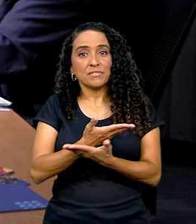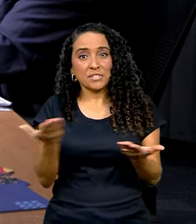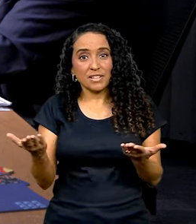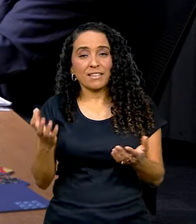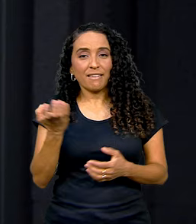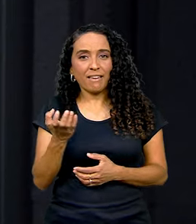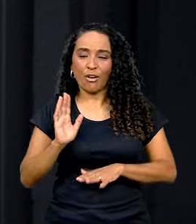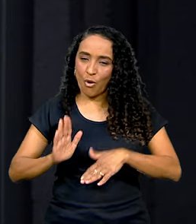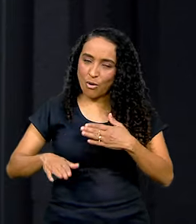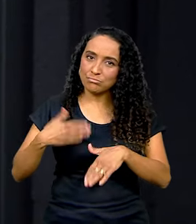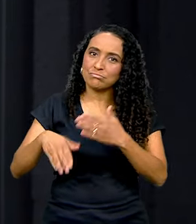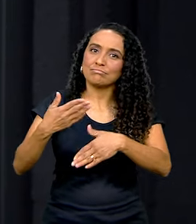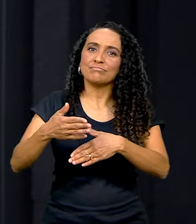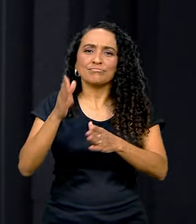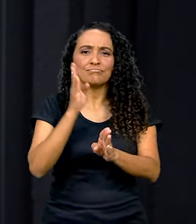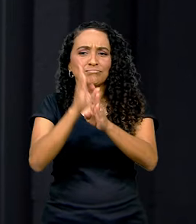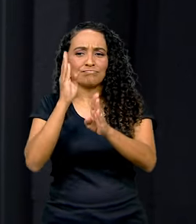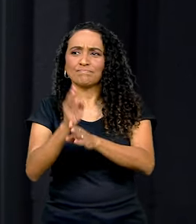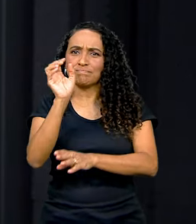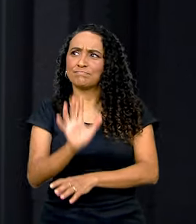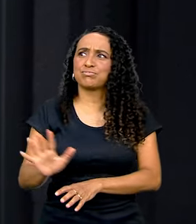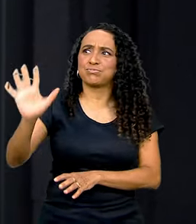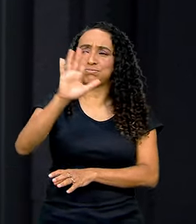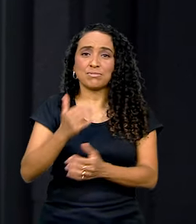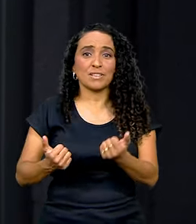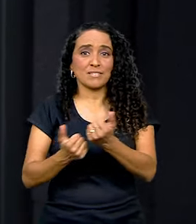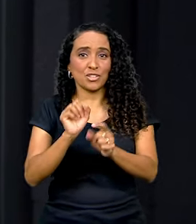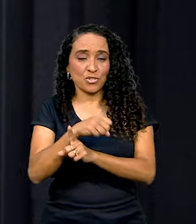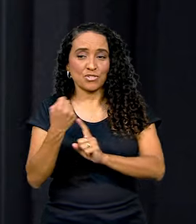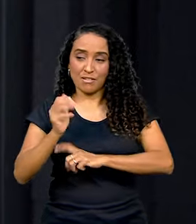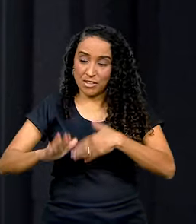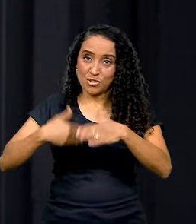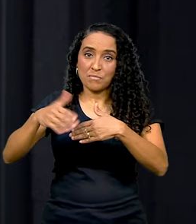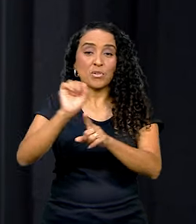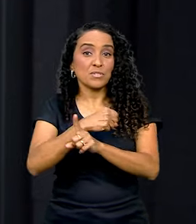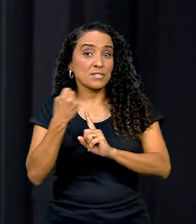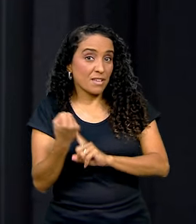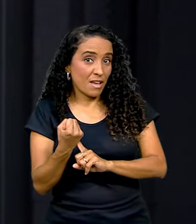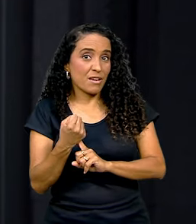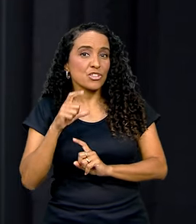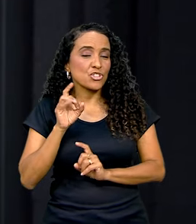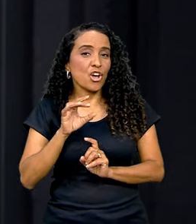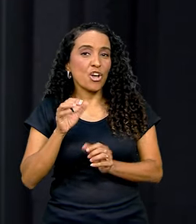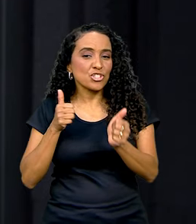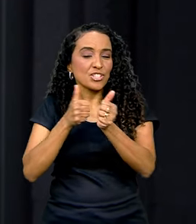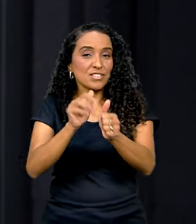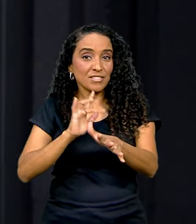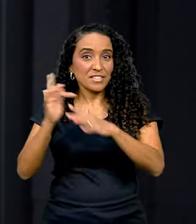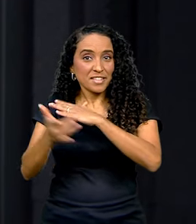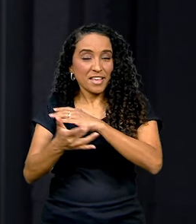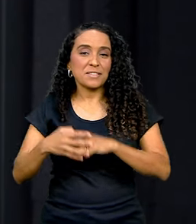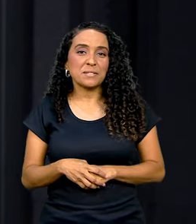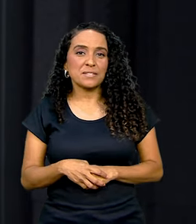avançar e Vocês que querem continuar descobrindo esse universo da Assistência Social do Desenvolvimento Social